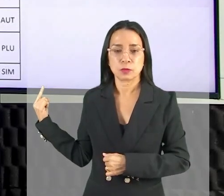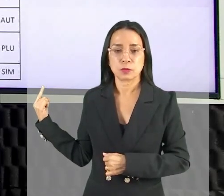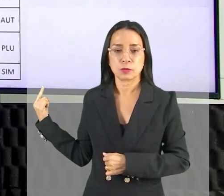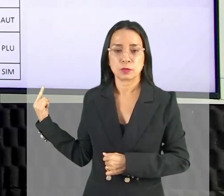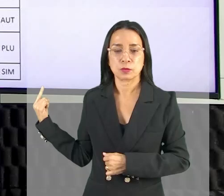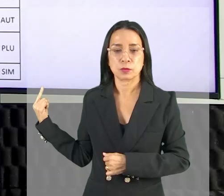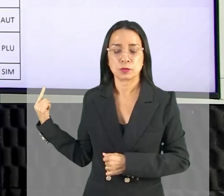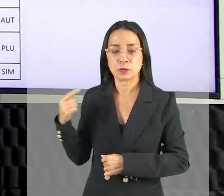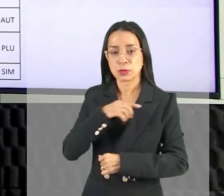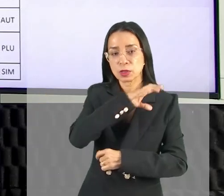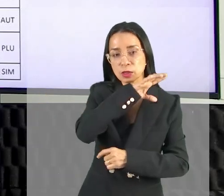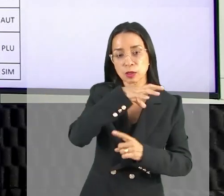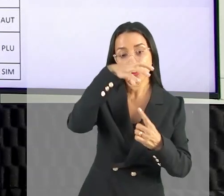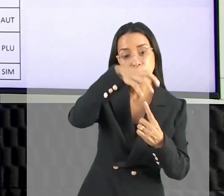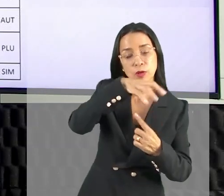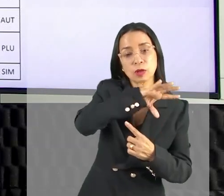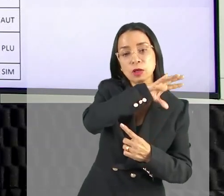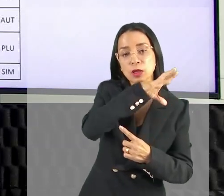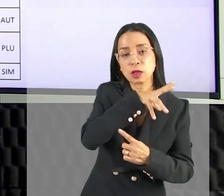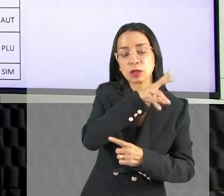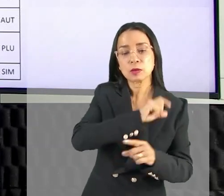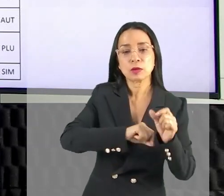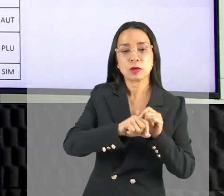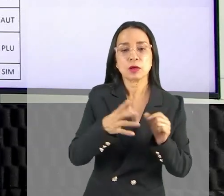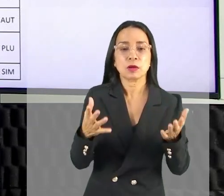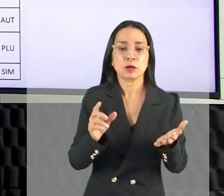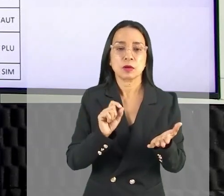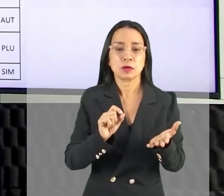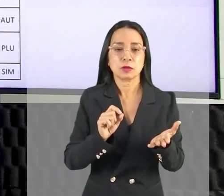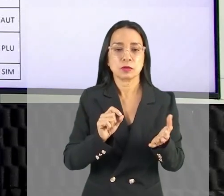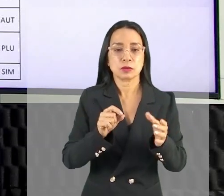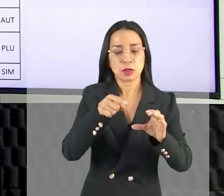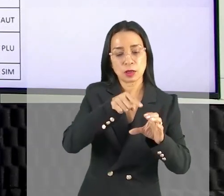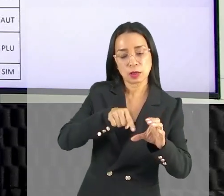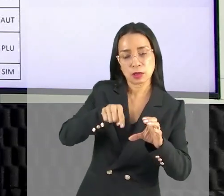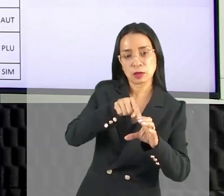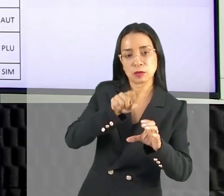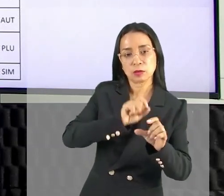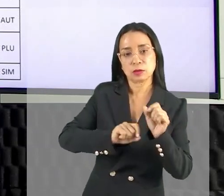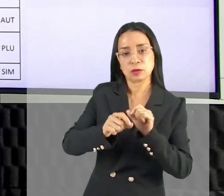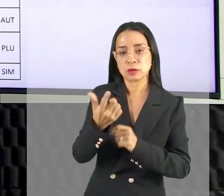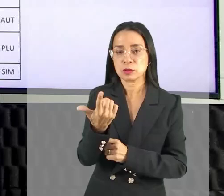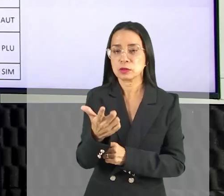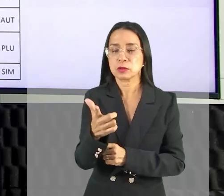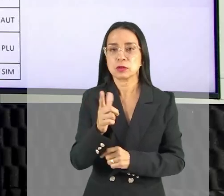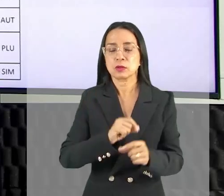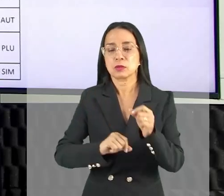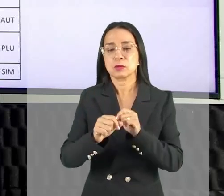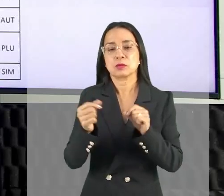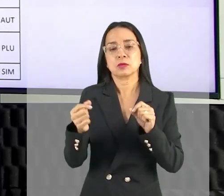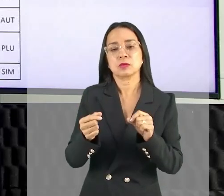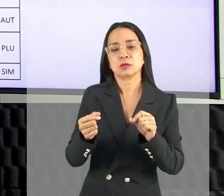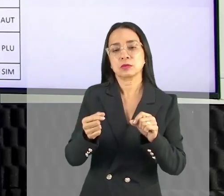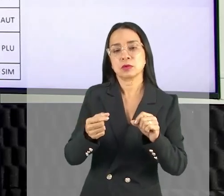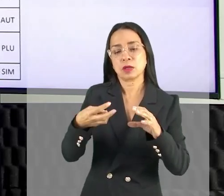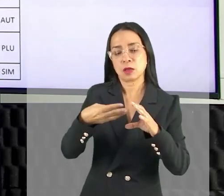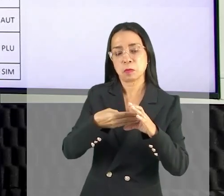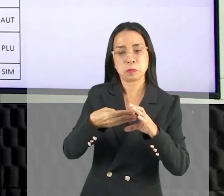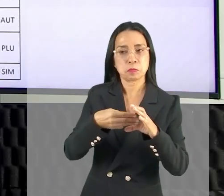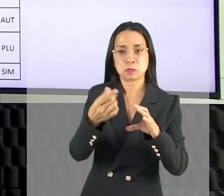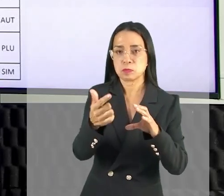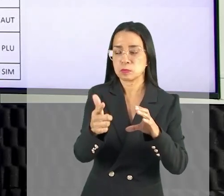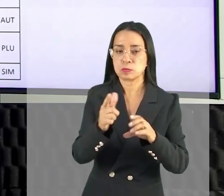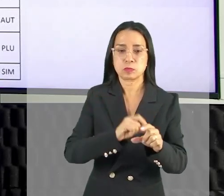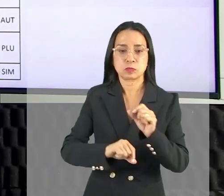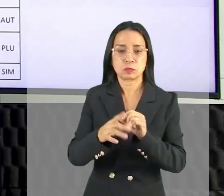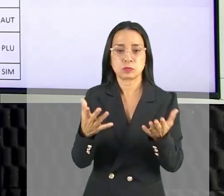Do reino animal, né? Ó, o fato de ter carioteca, o fato de não ter parede celular,